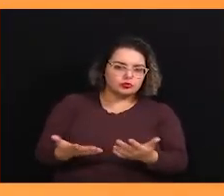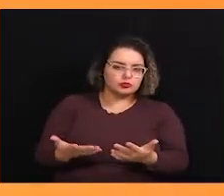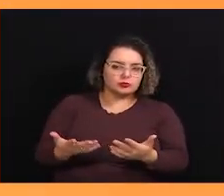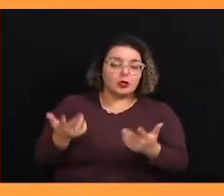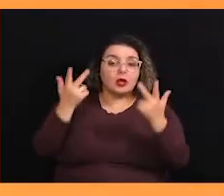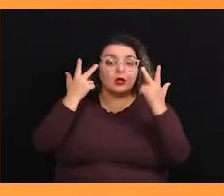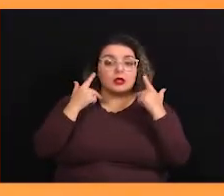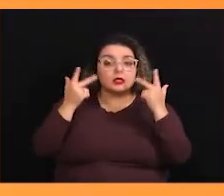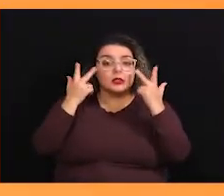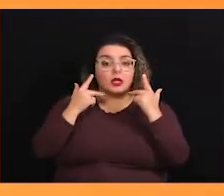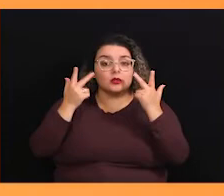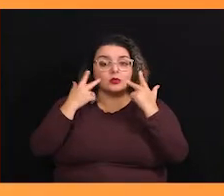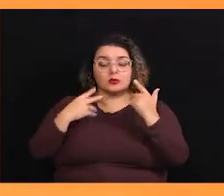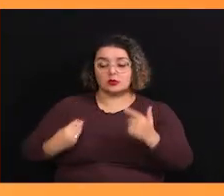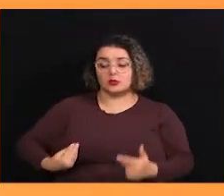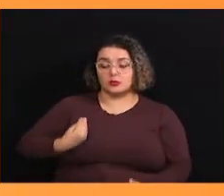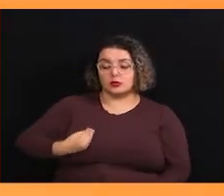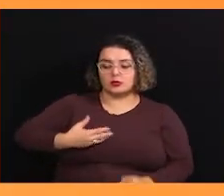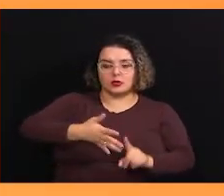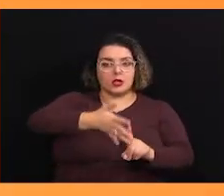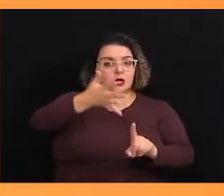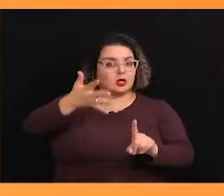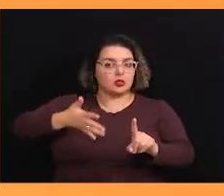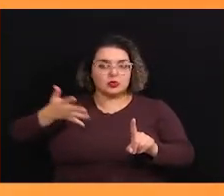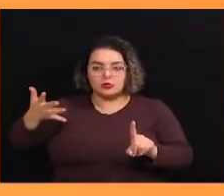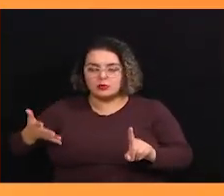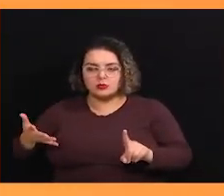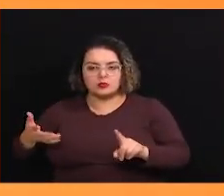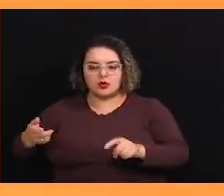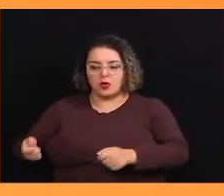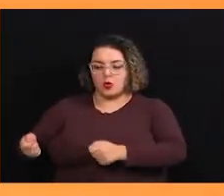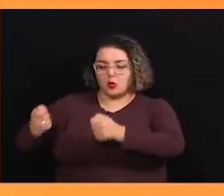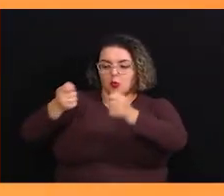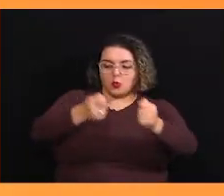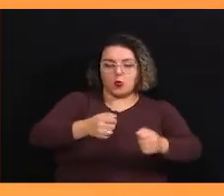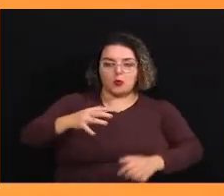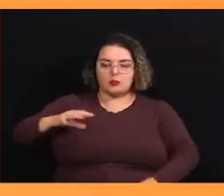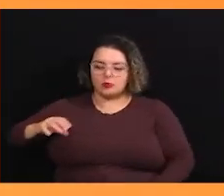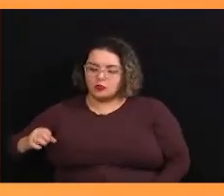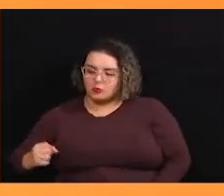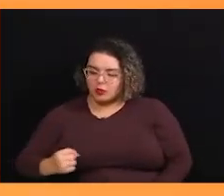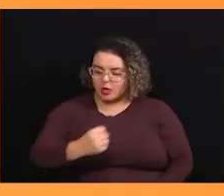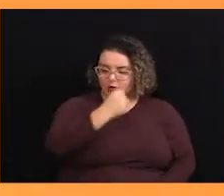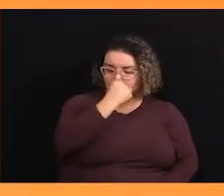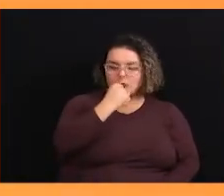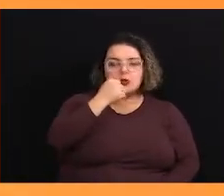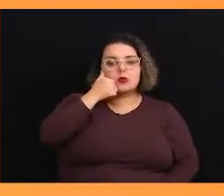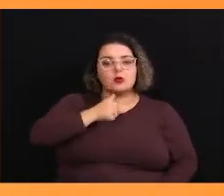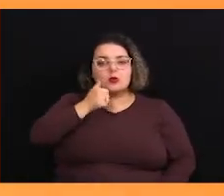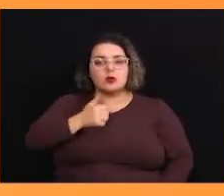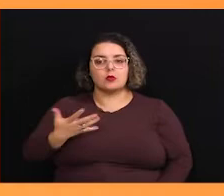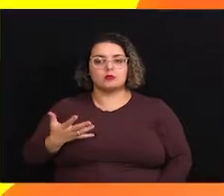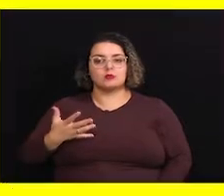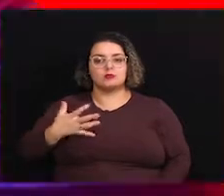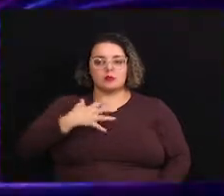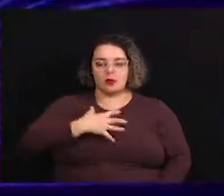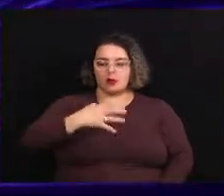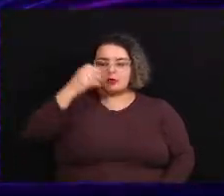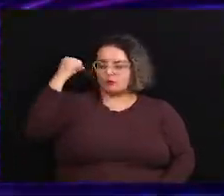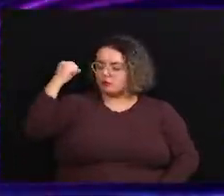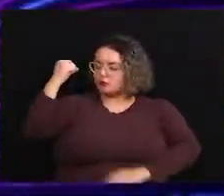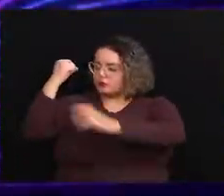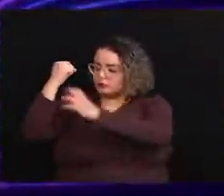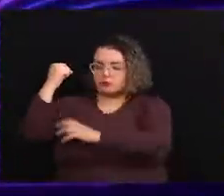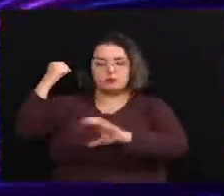a naturalização de presença de pessoas LGBT, o empoderamento de mulheres, sabe, de simbologias e